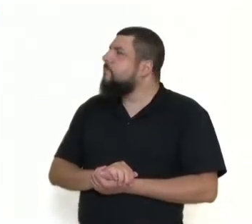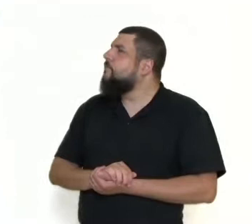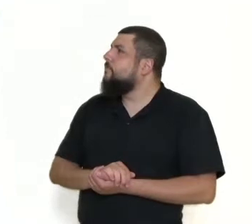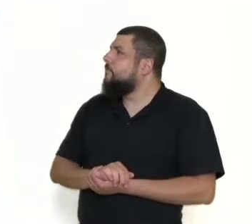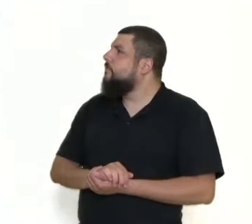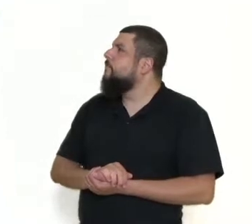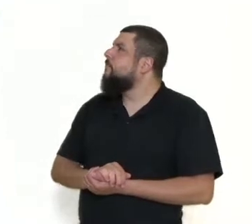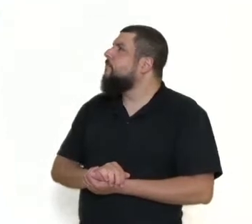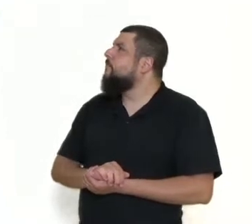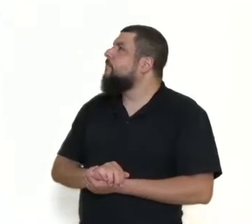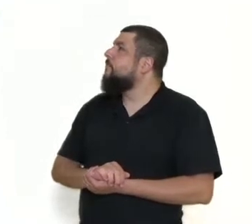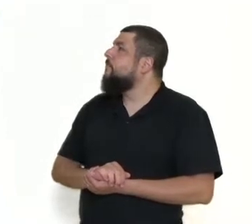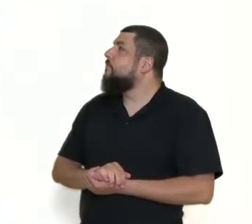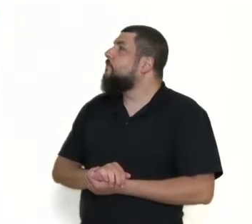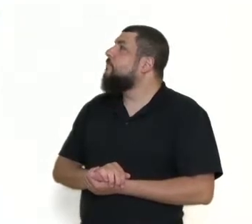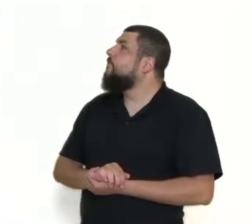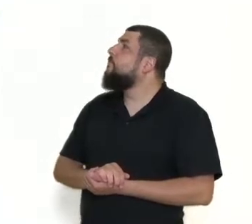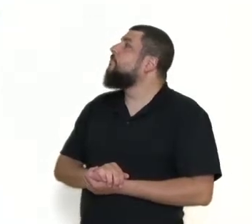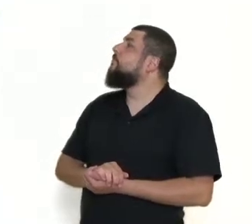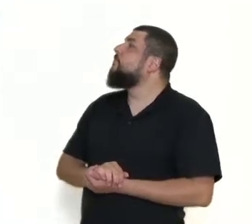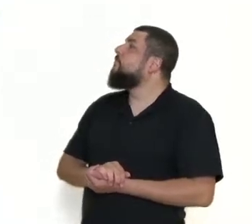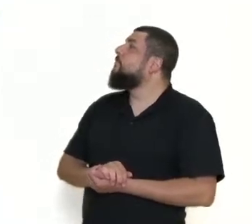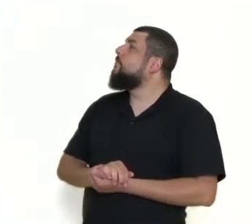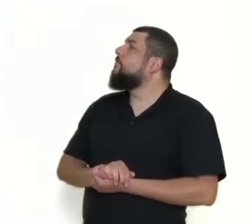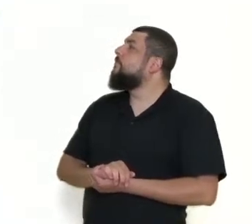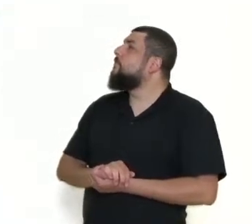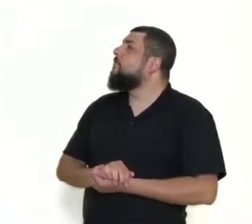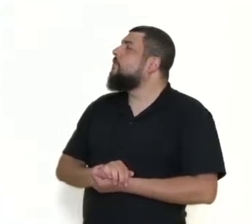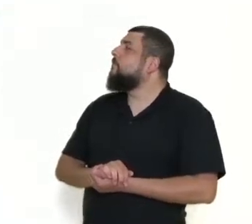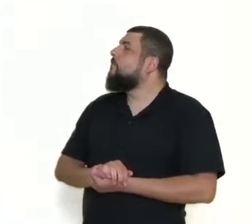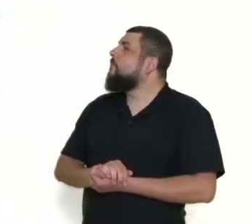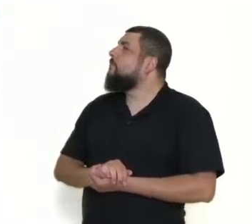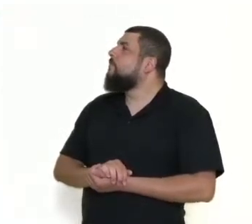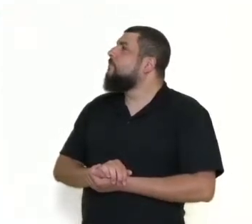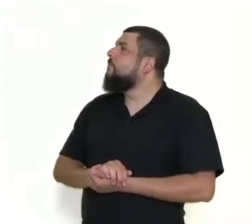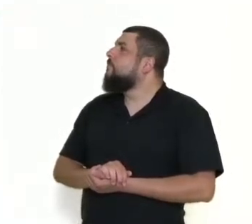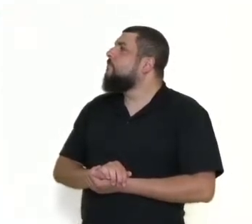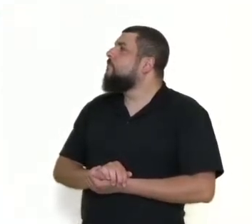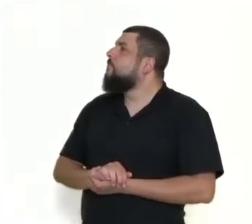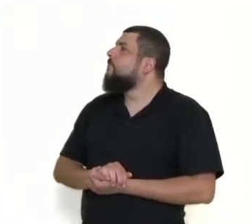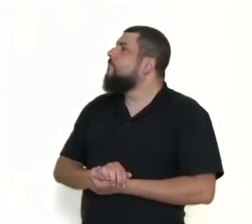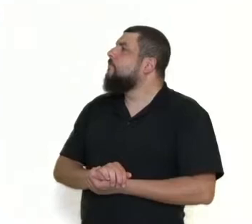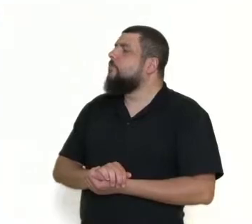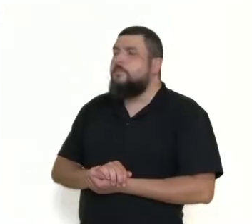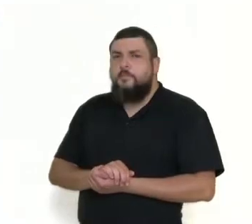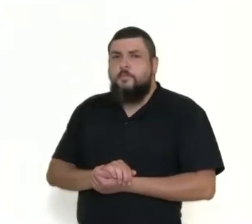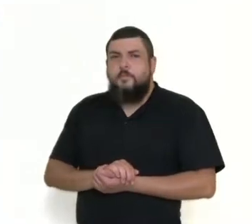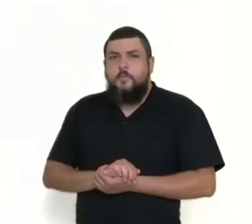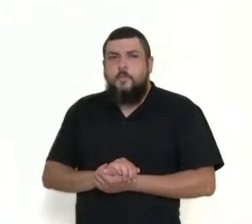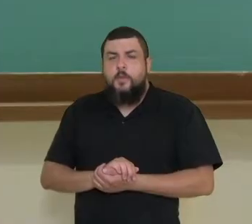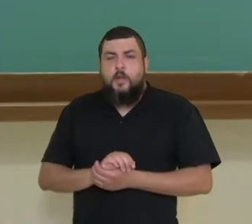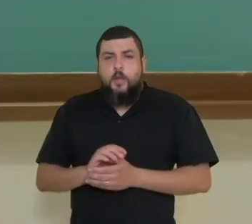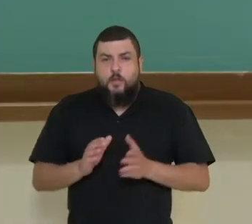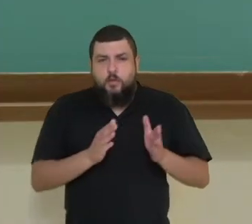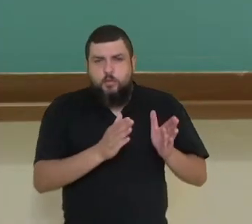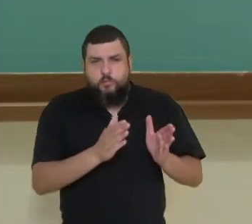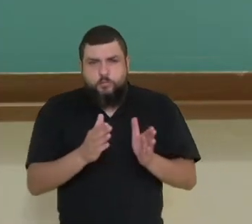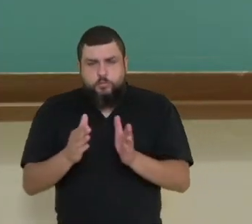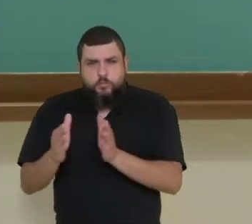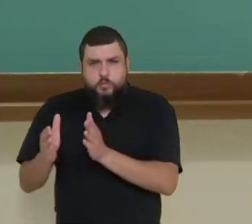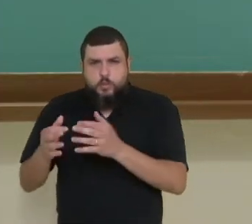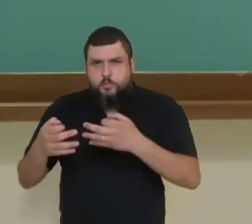narrado em terceira pessoa, ordem cronológica dos fatos, Eu não posso